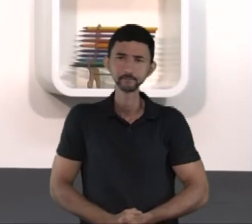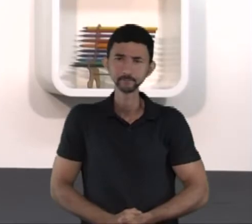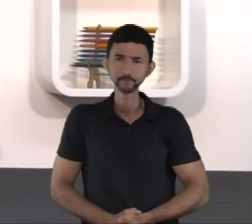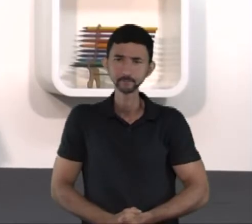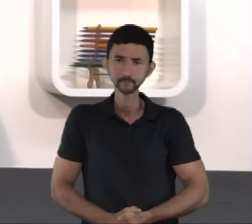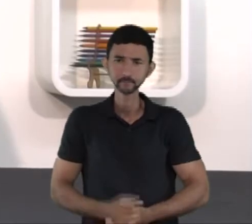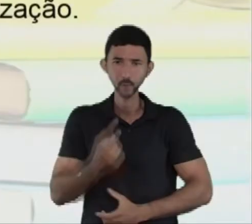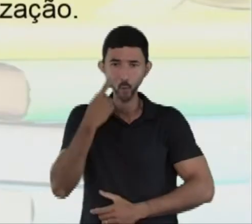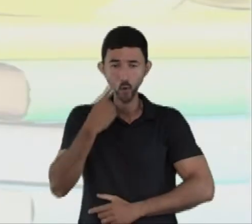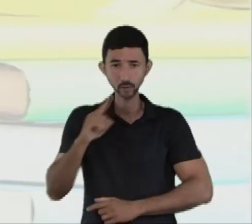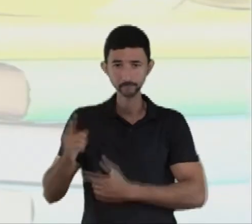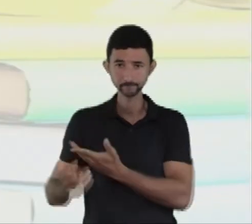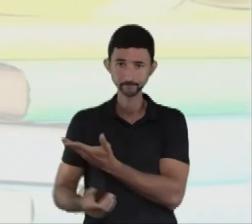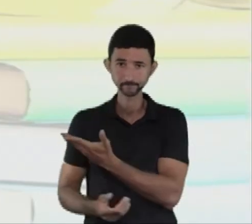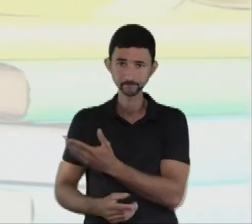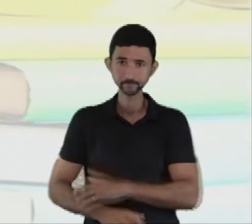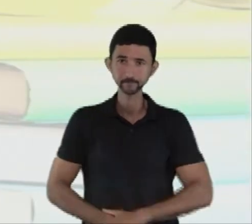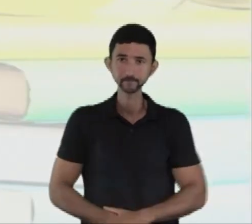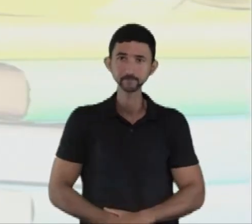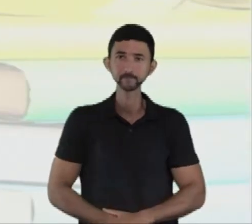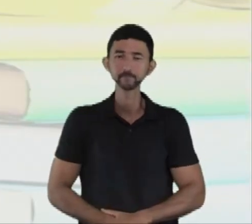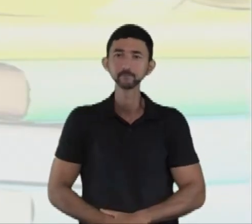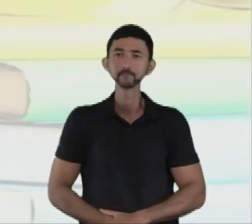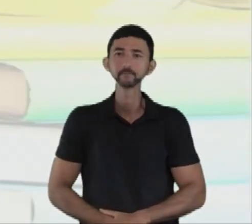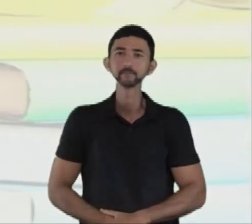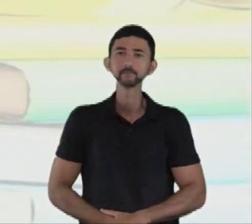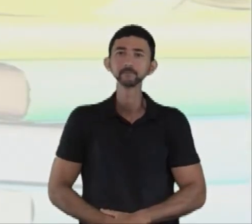o capitalismo.